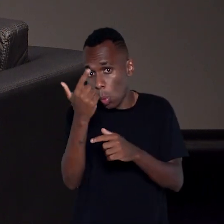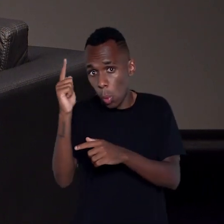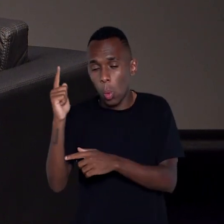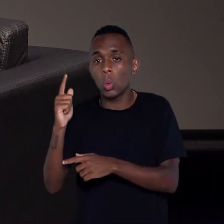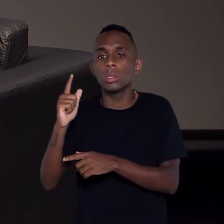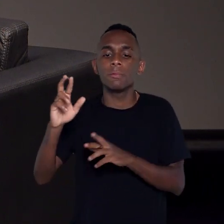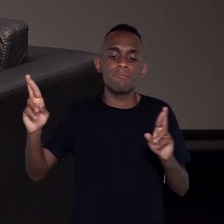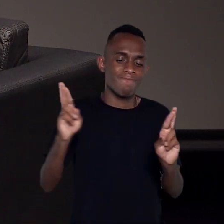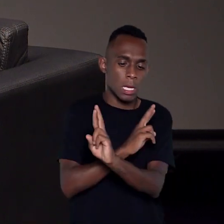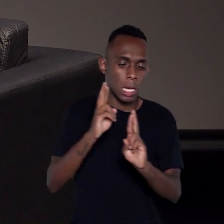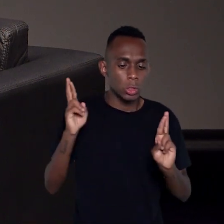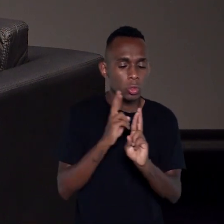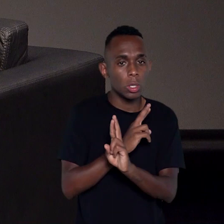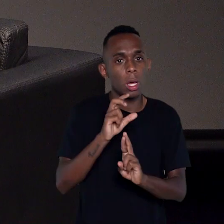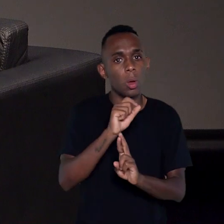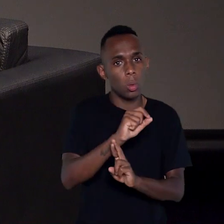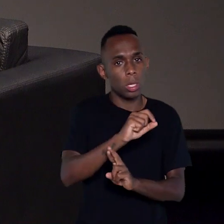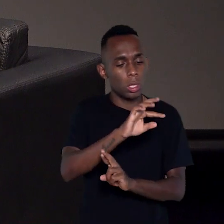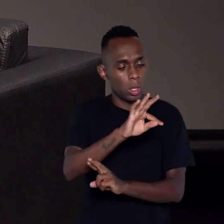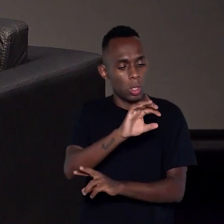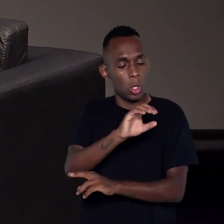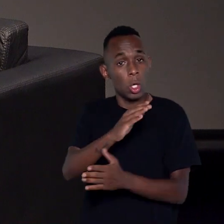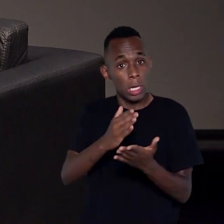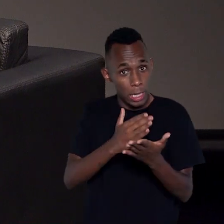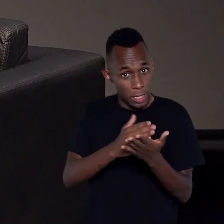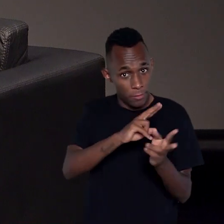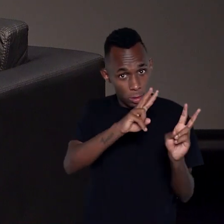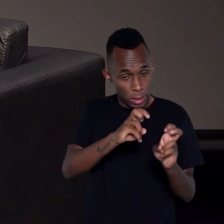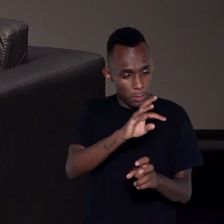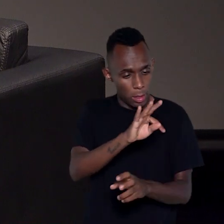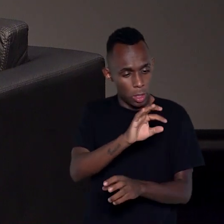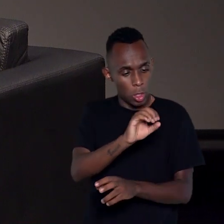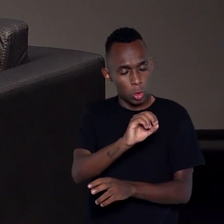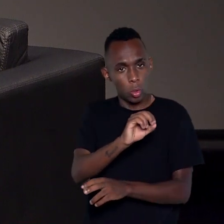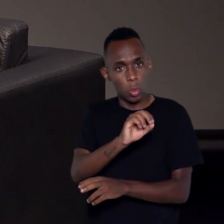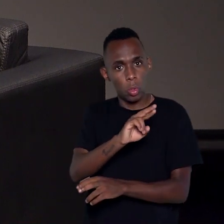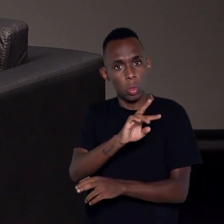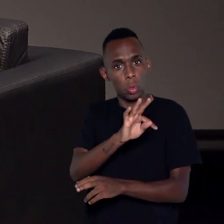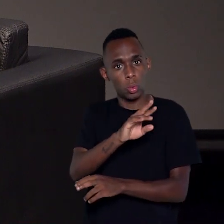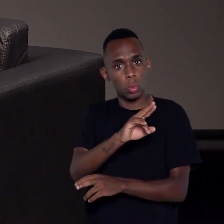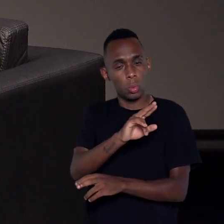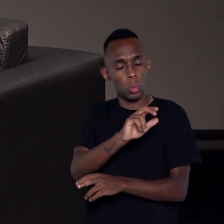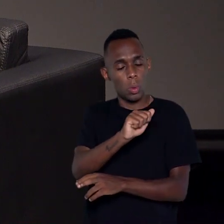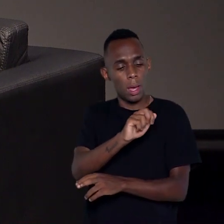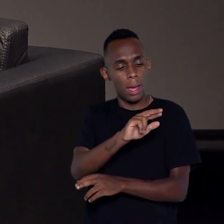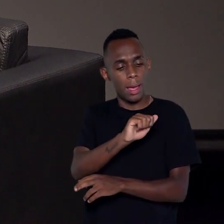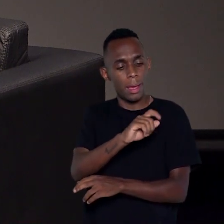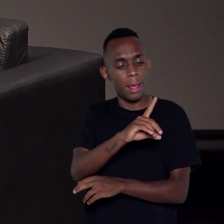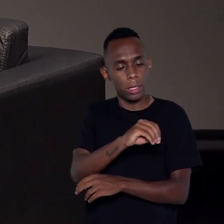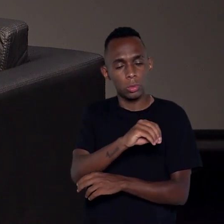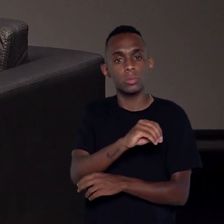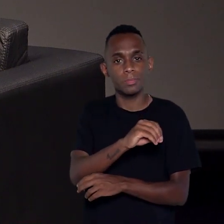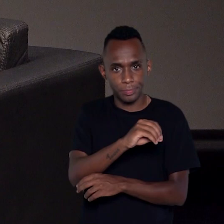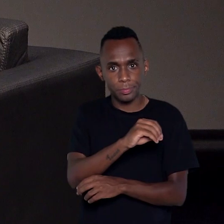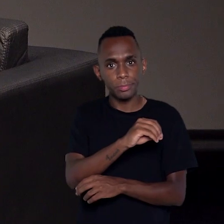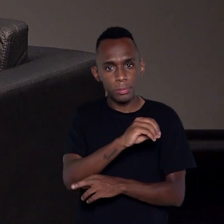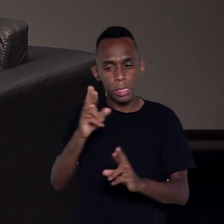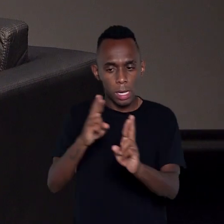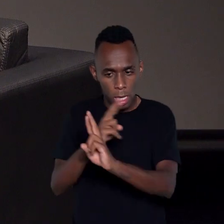um gancho do livro de Torto Arado, falando um pouco desse livro de ensaios da Toni